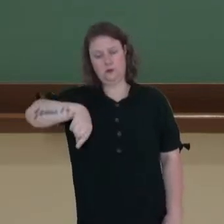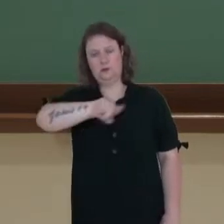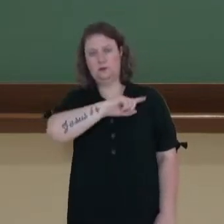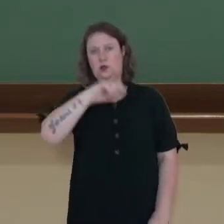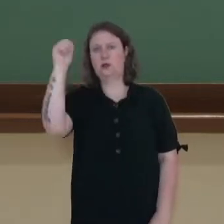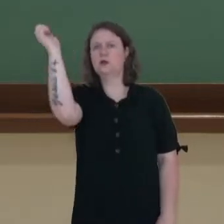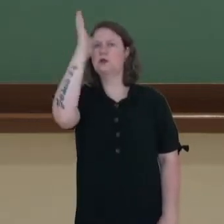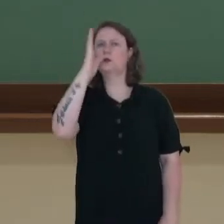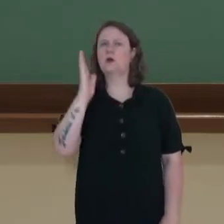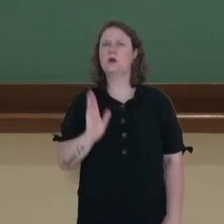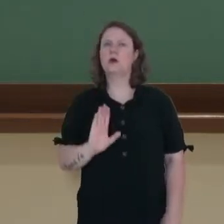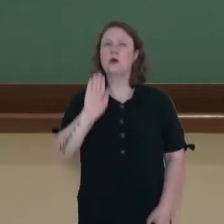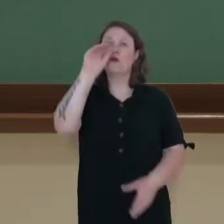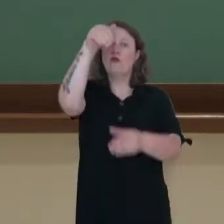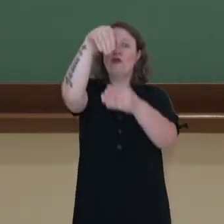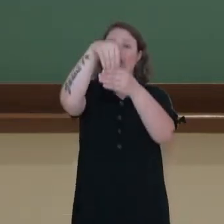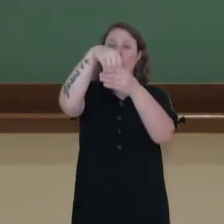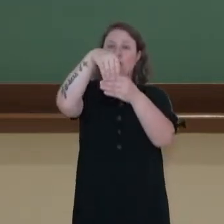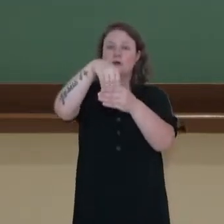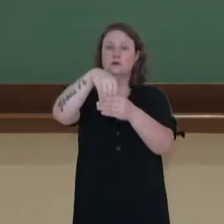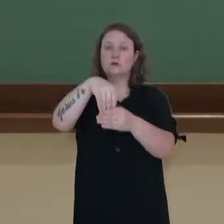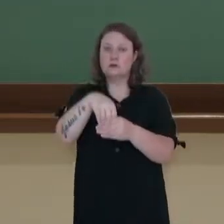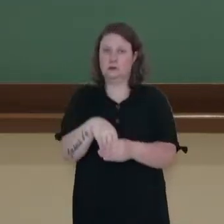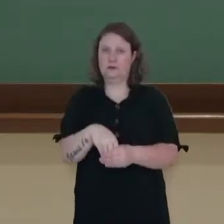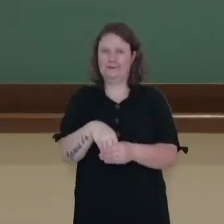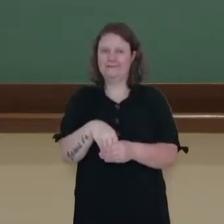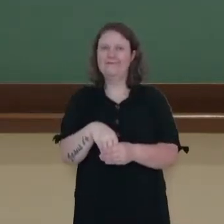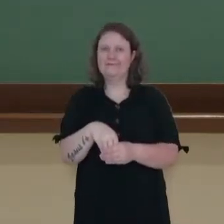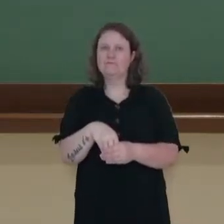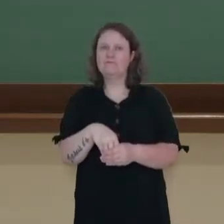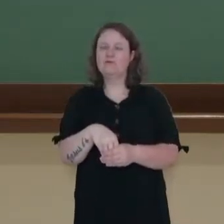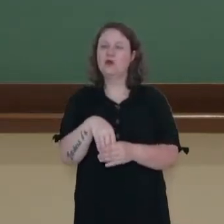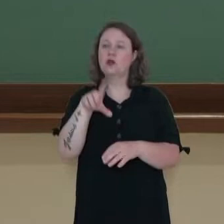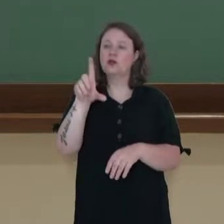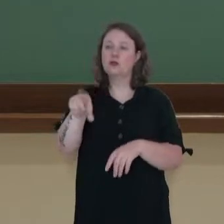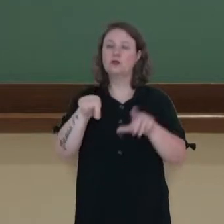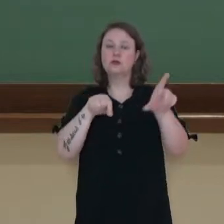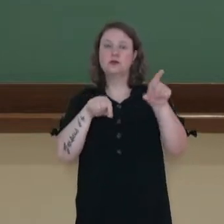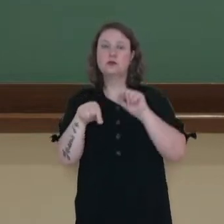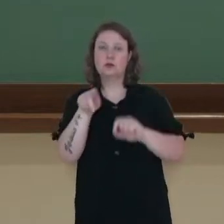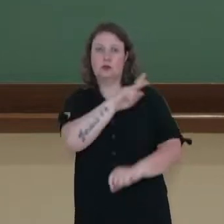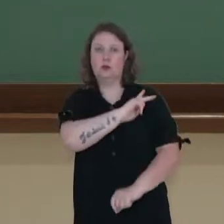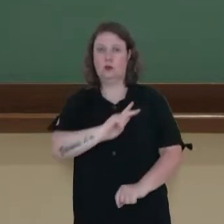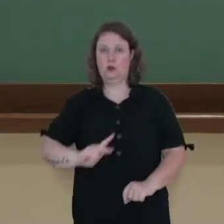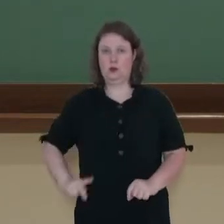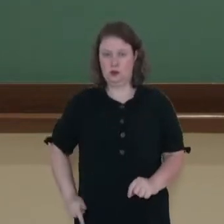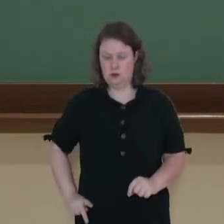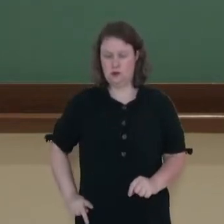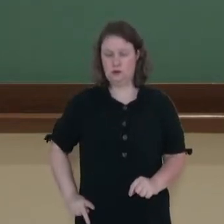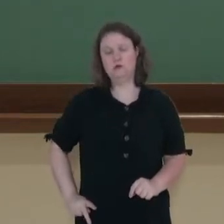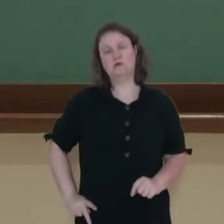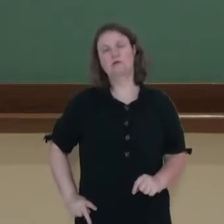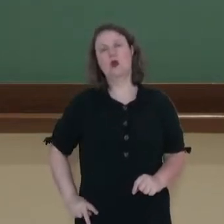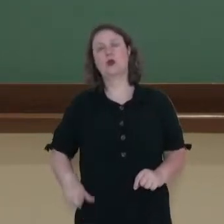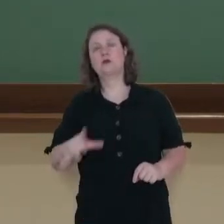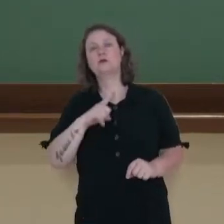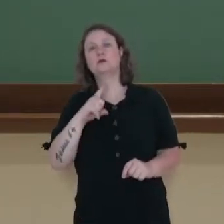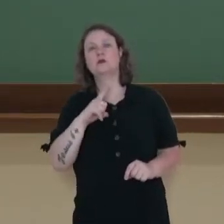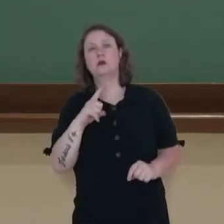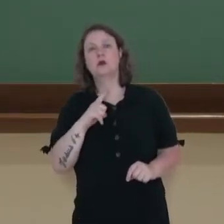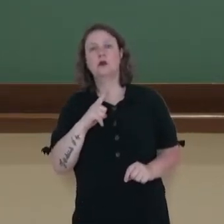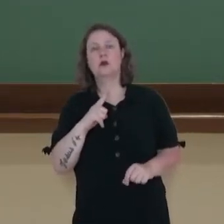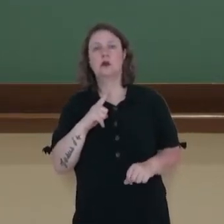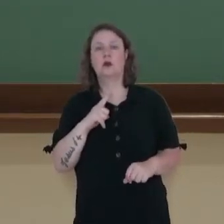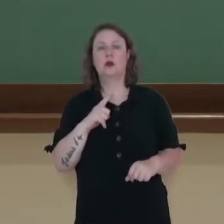da República e esse mandato do presidente da República, quando é eleito, ele é limitado por um